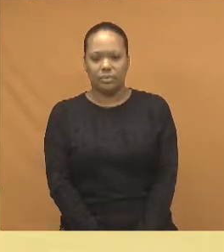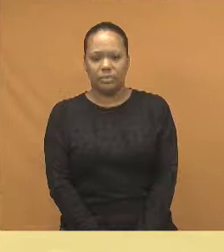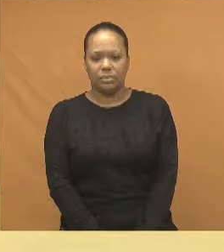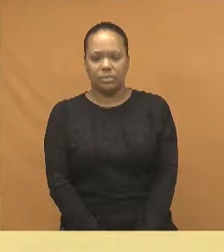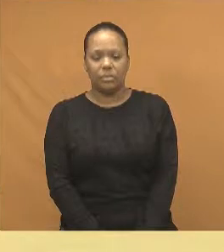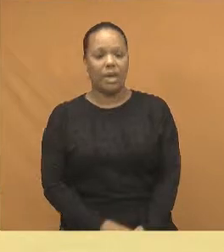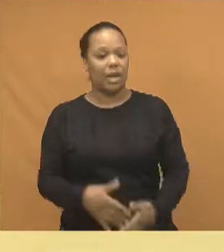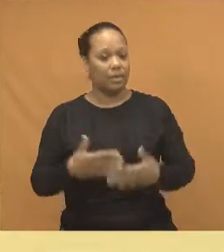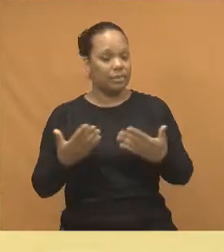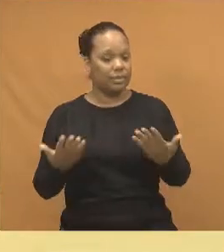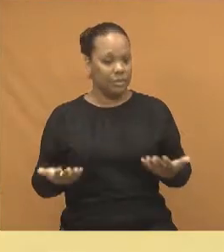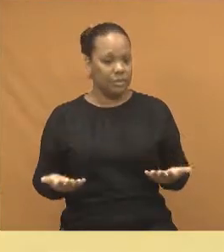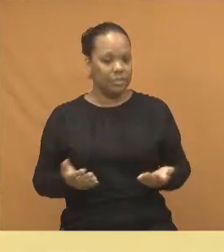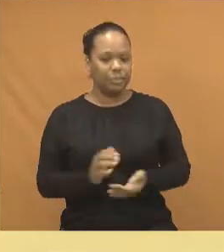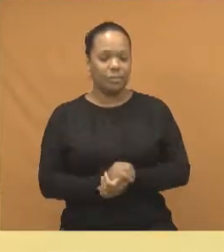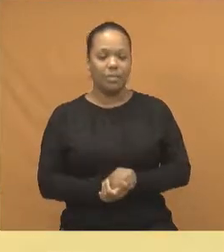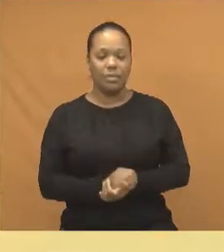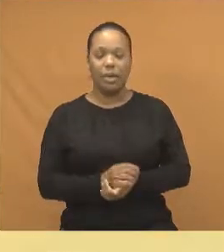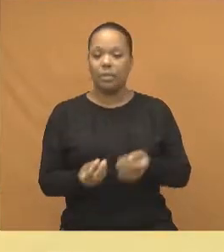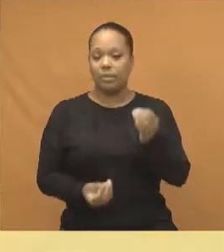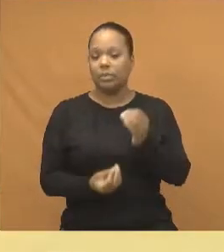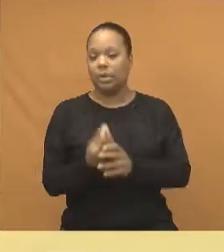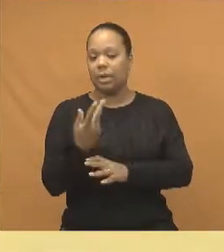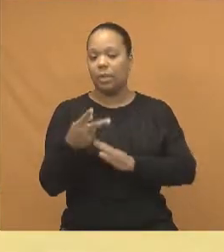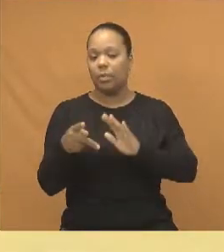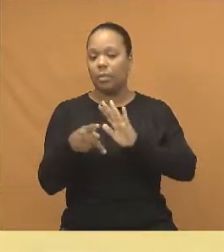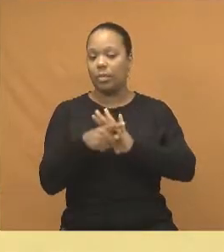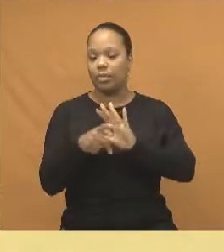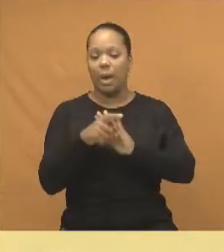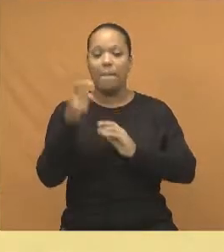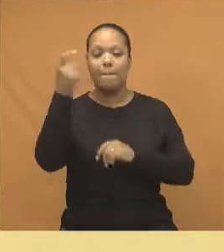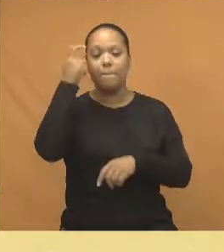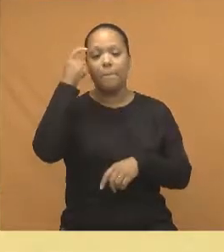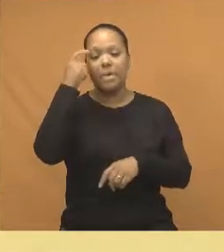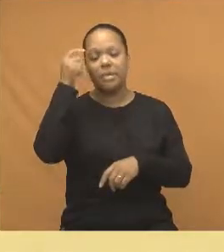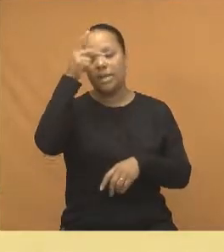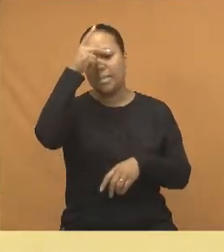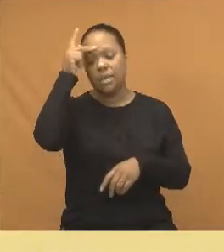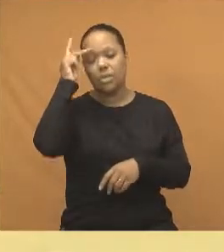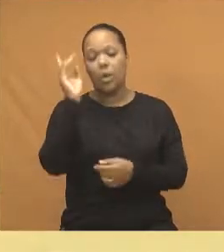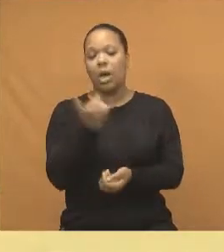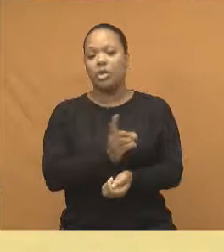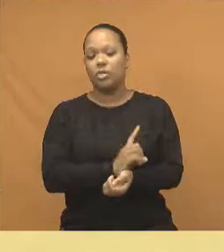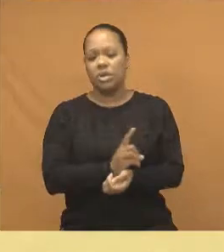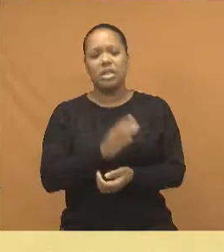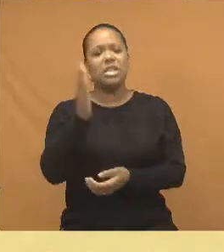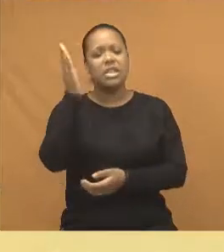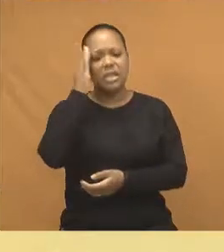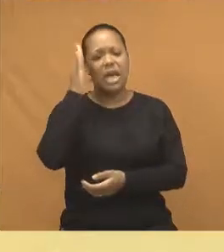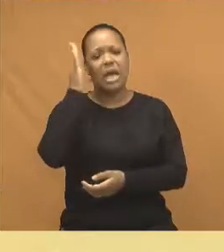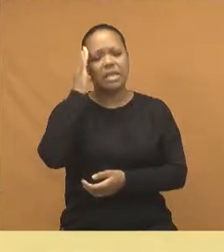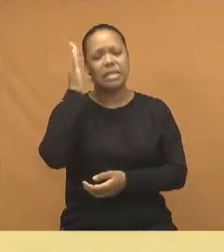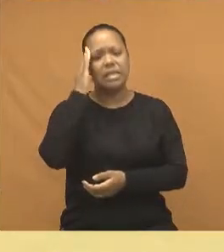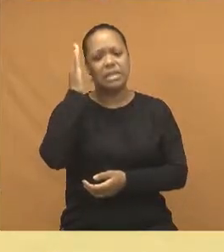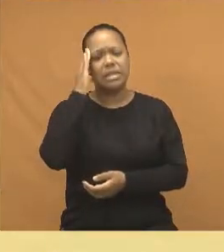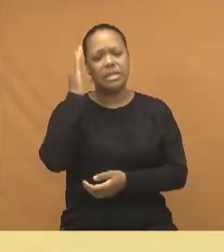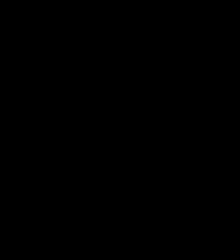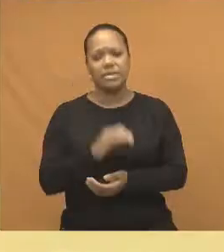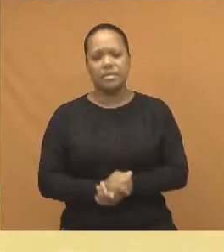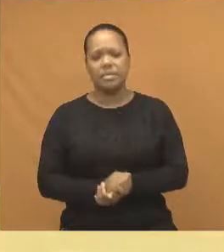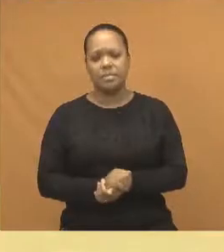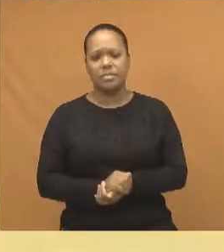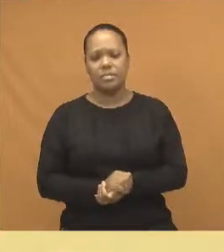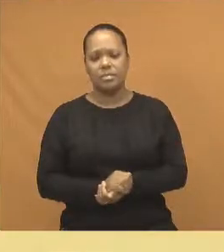Então, pessoal, a gente fez esse projeto pensando nas pessoas diabéticas. A gente sabe que nós temos